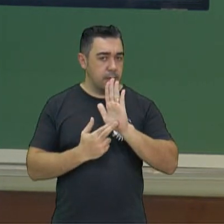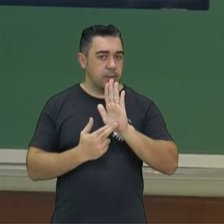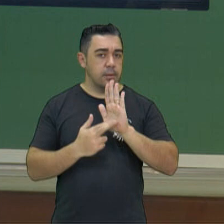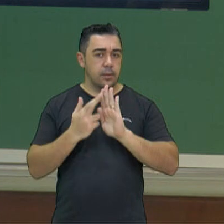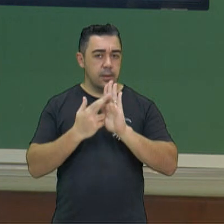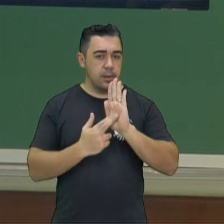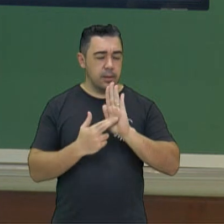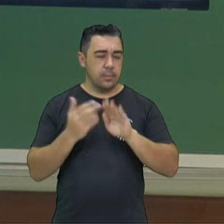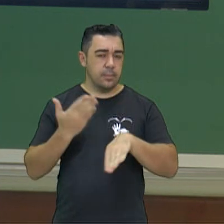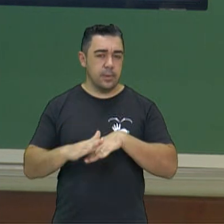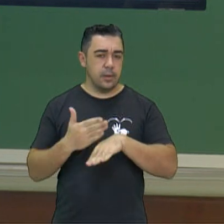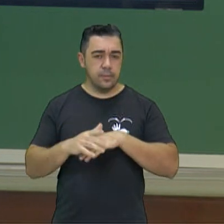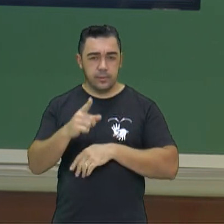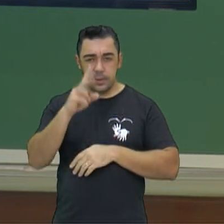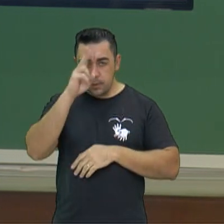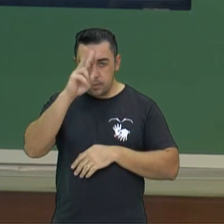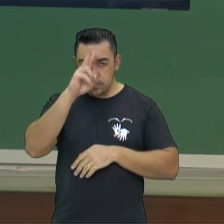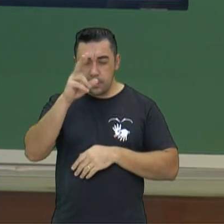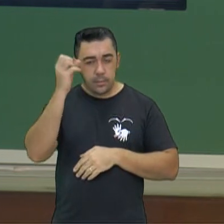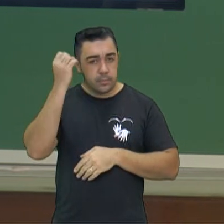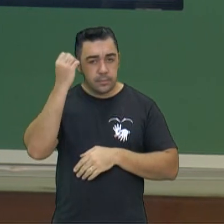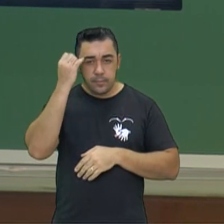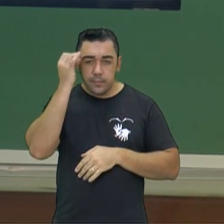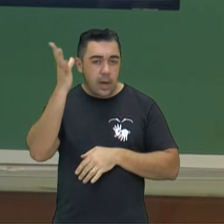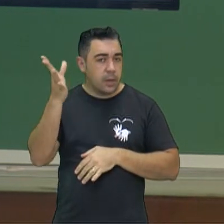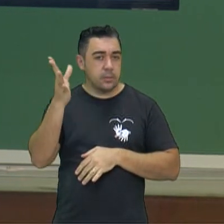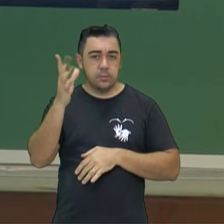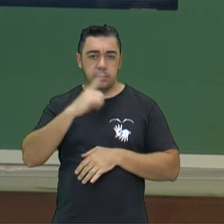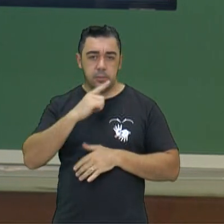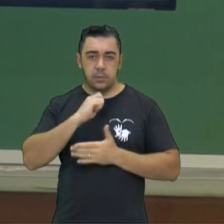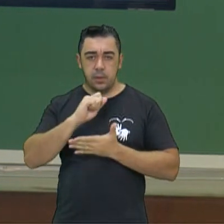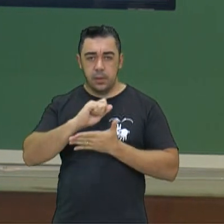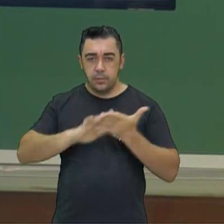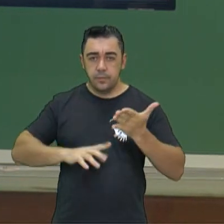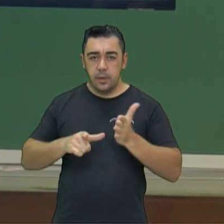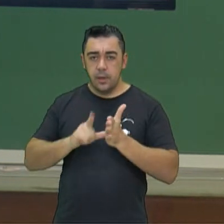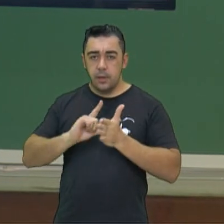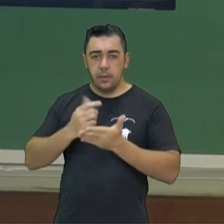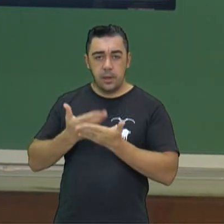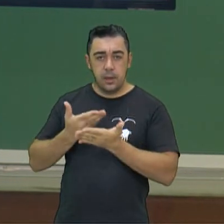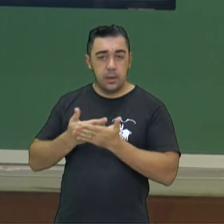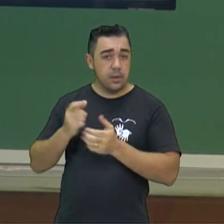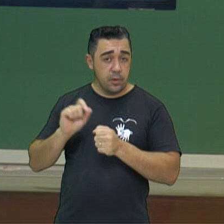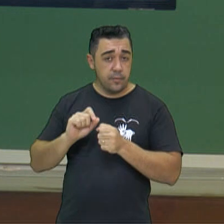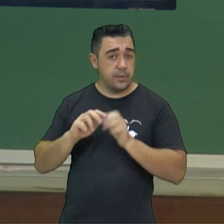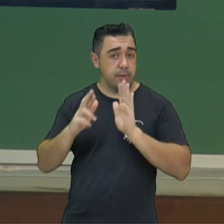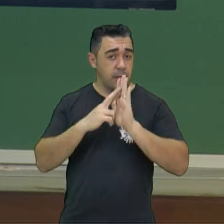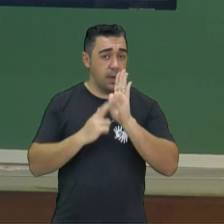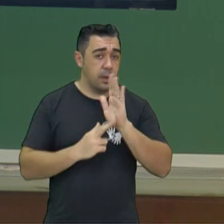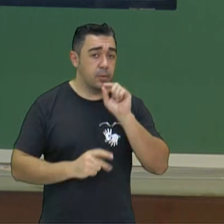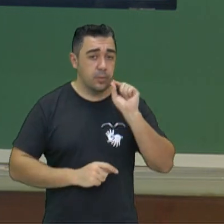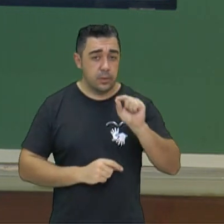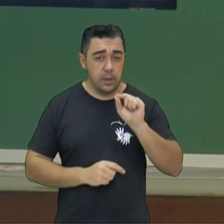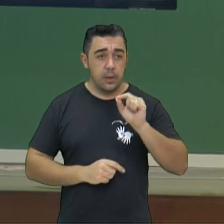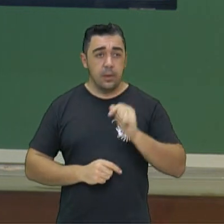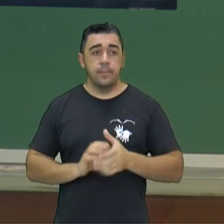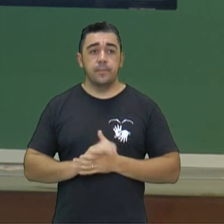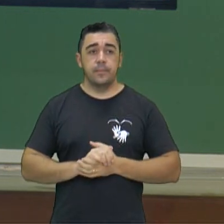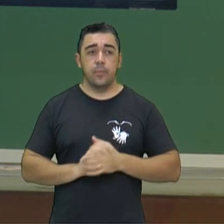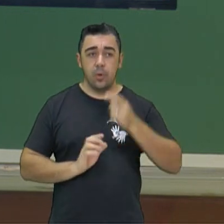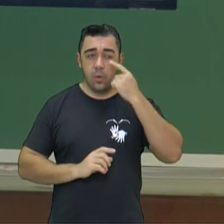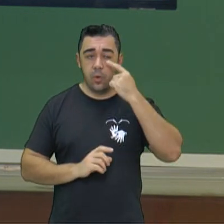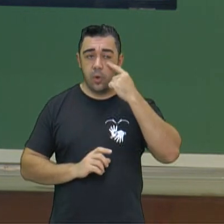da expressão, se vocês lembrarem, teve um exercício na aula passada que eu utilizei essa regra. Então, veja